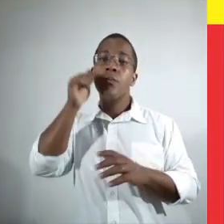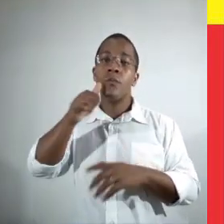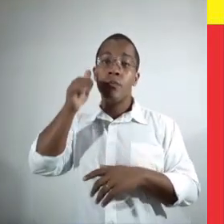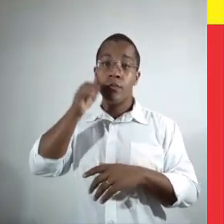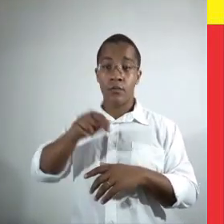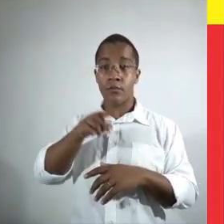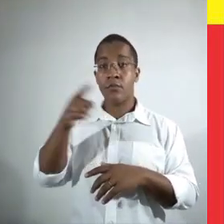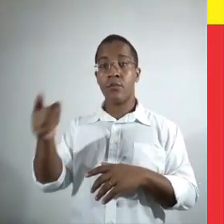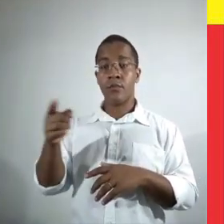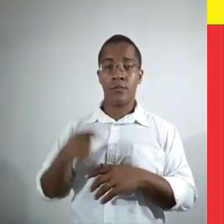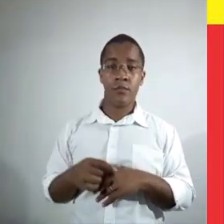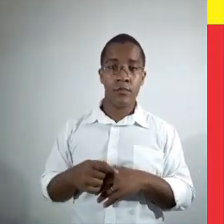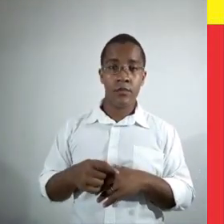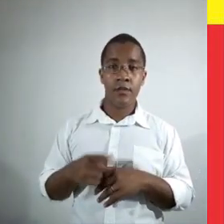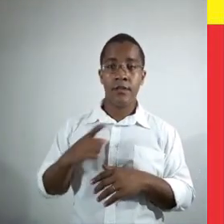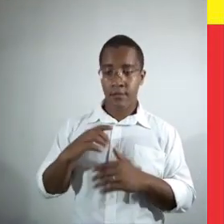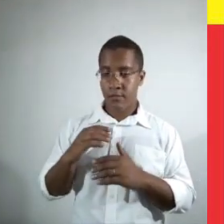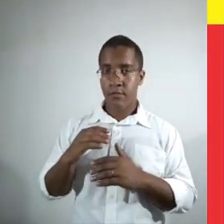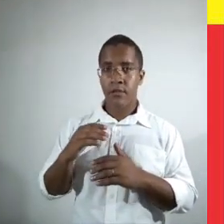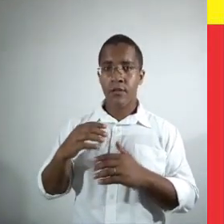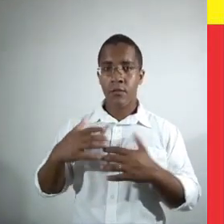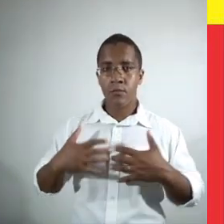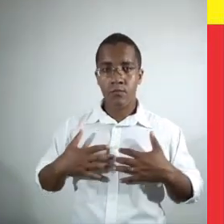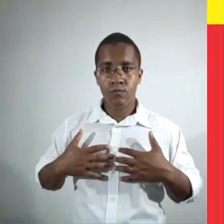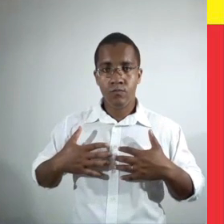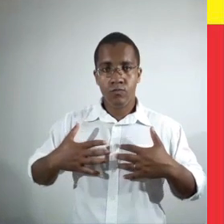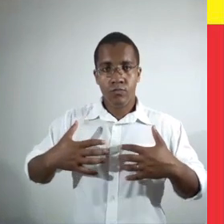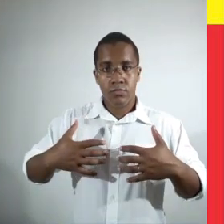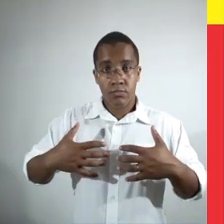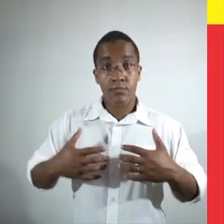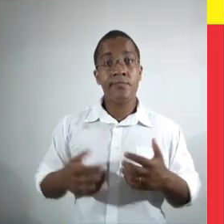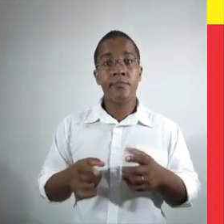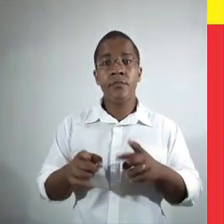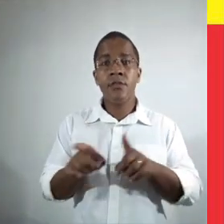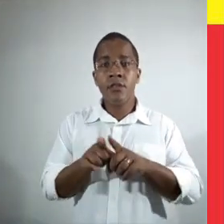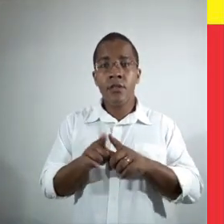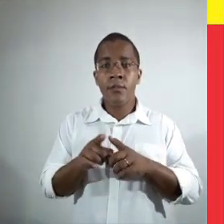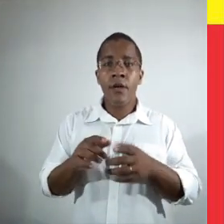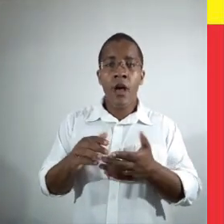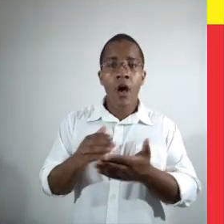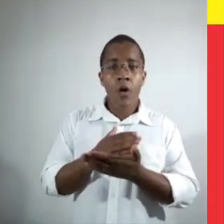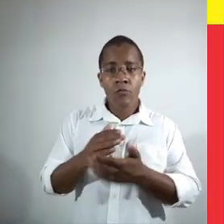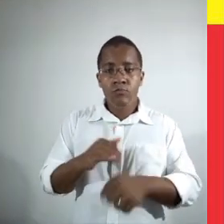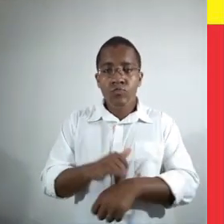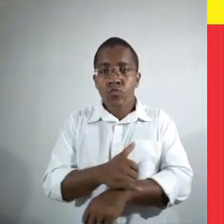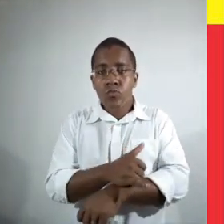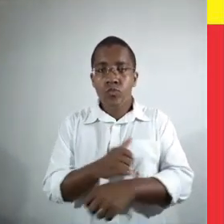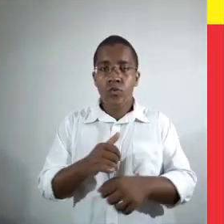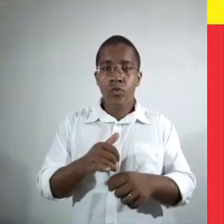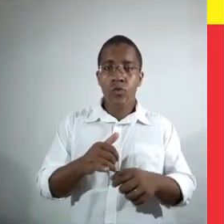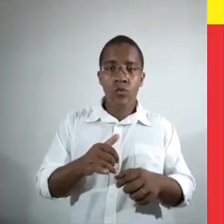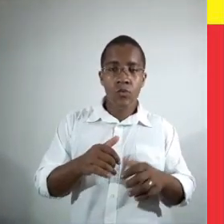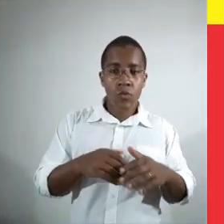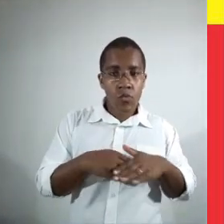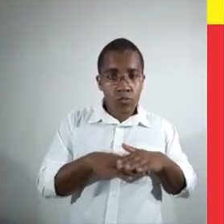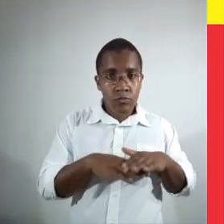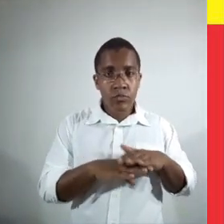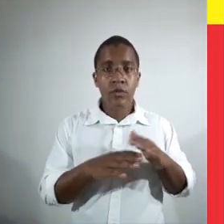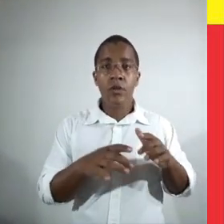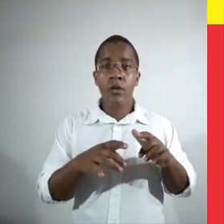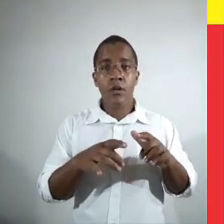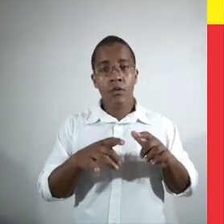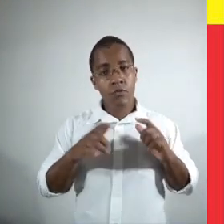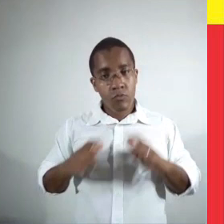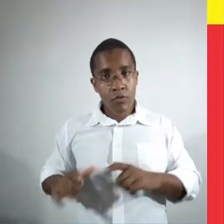representando o corpo feminino, nós vamos ter desenvolvimento das glândulas mamárias, acúmulo de gordura em algumas áreas e o